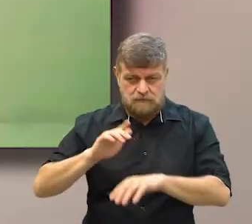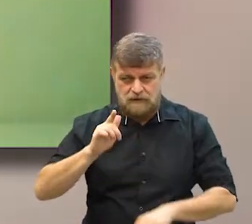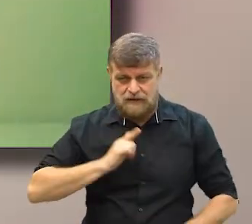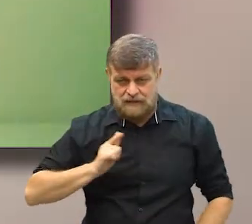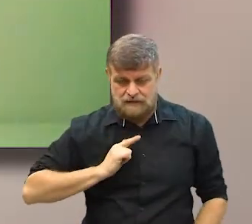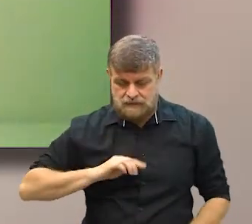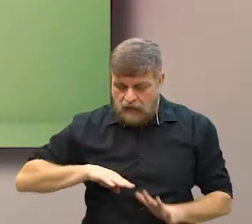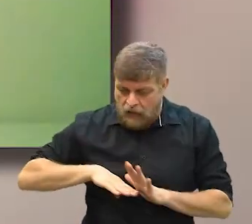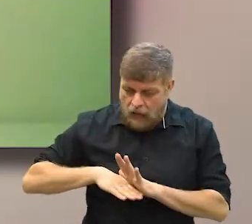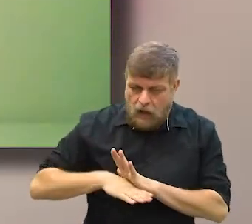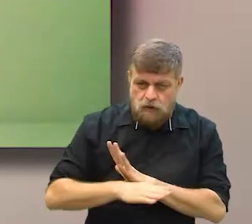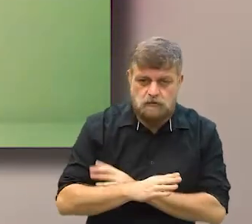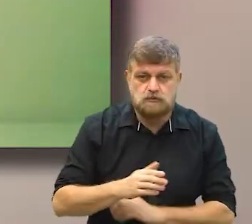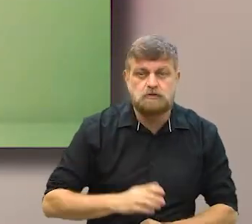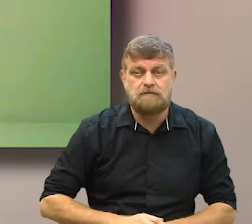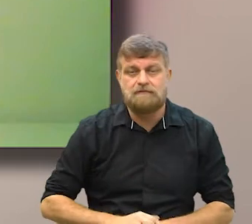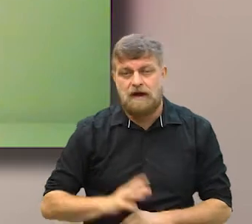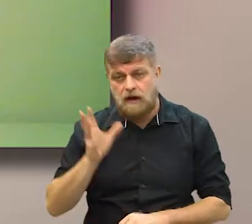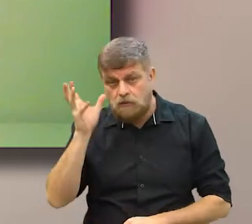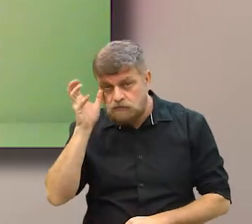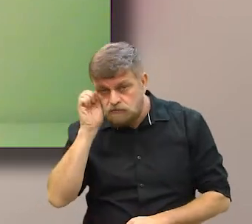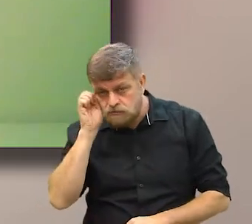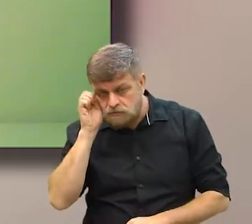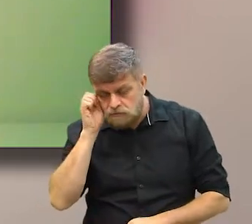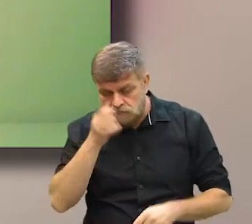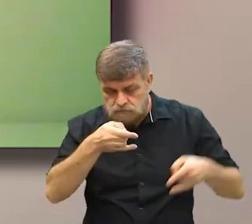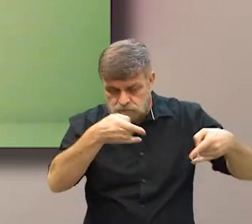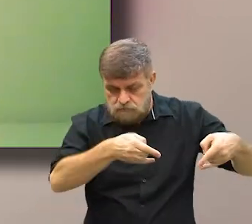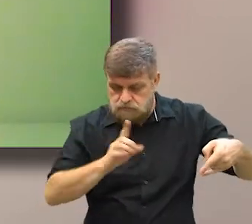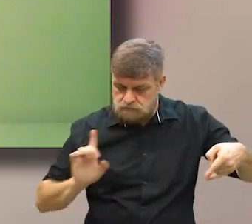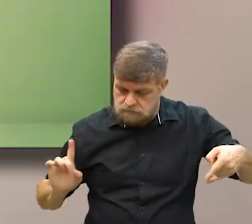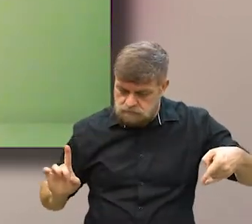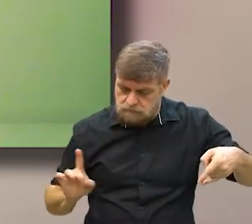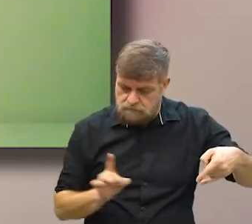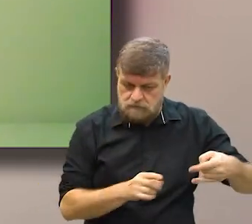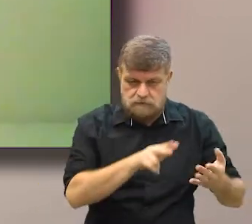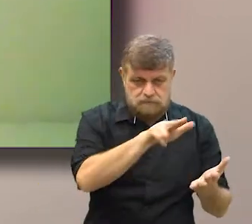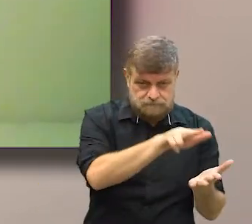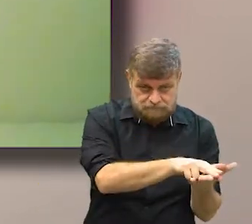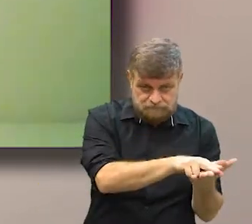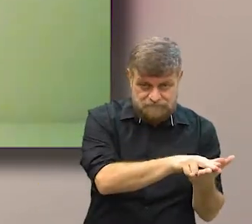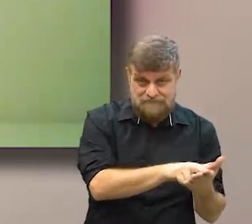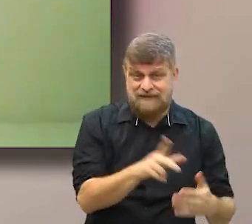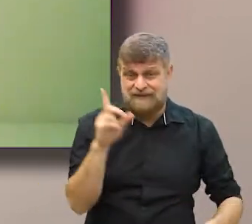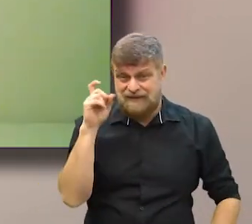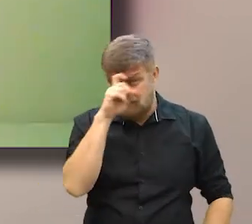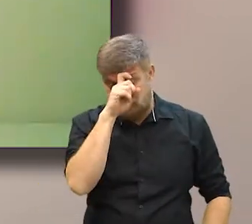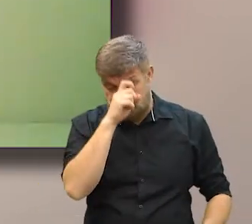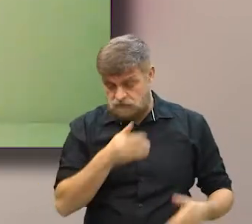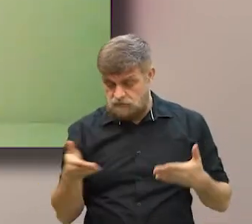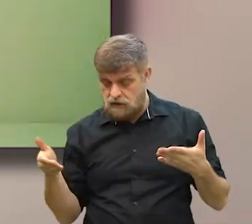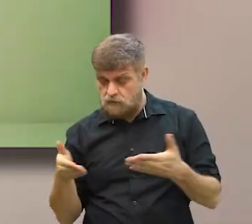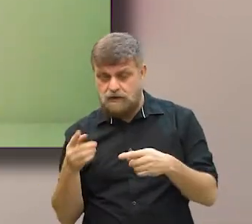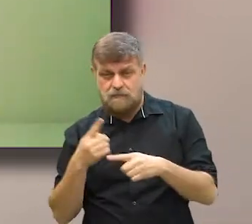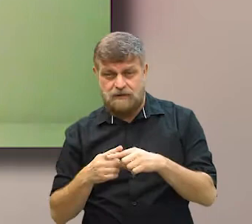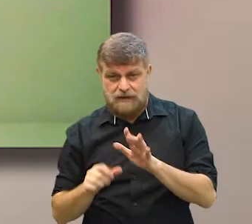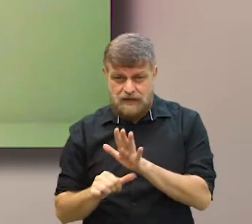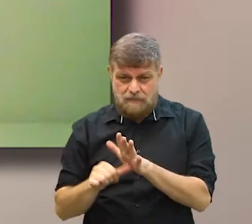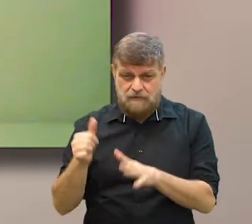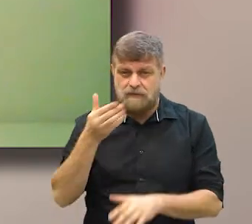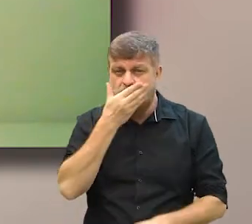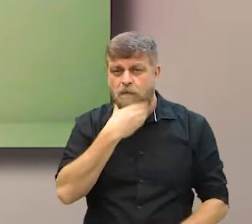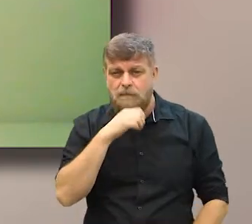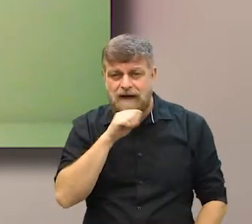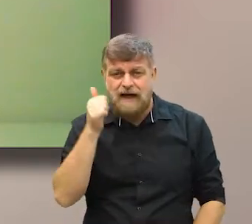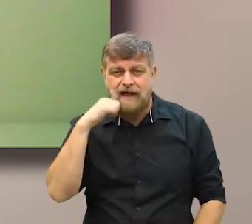é criar uma rotina saudável de sono. Isso está se fazendo cada vez mais difícil nos dias atuais,